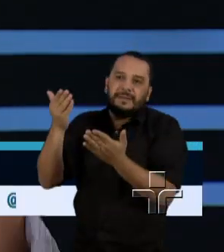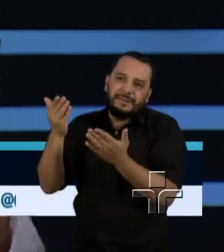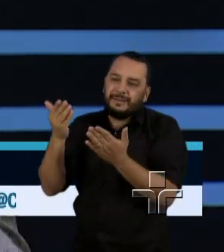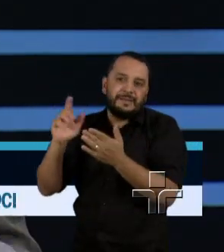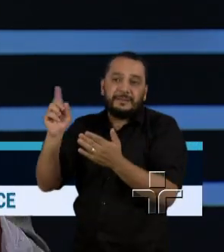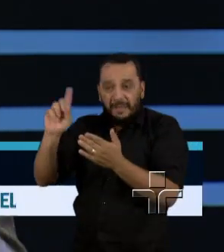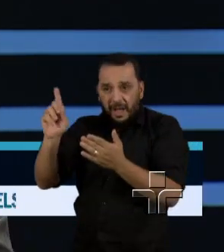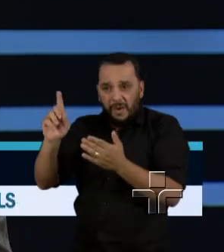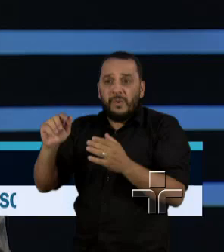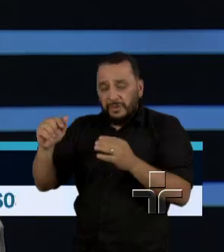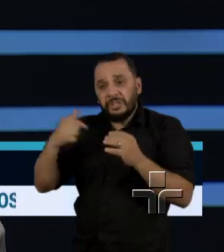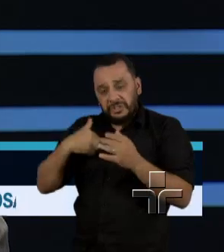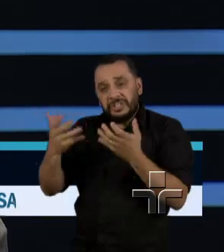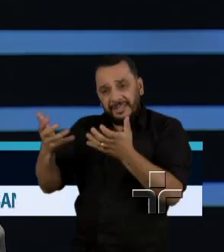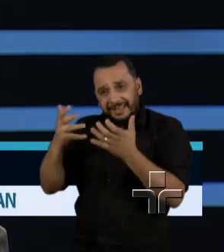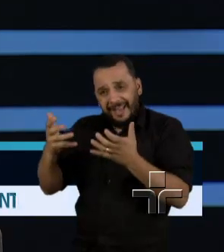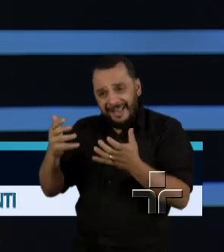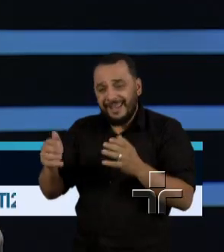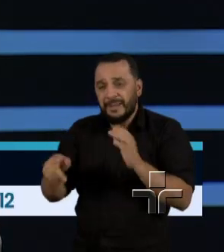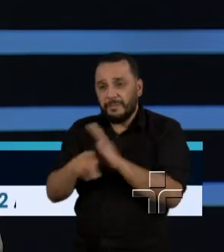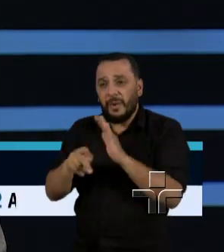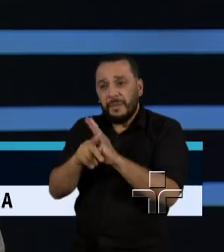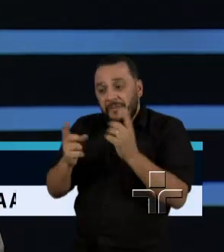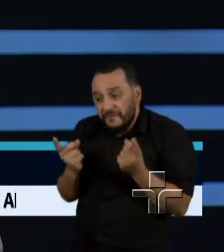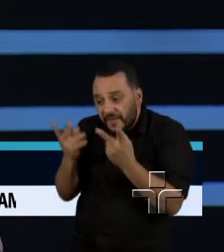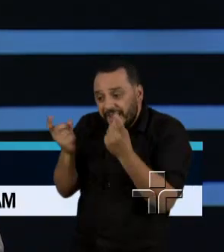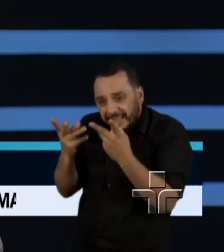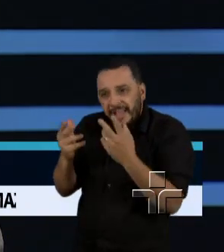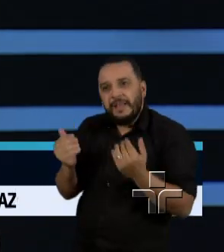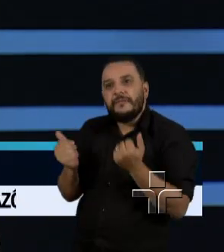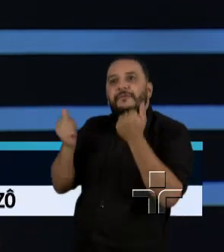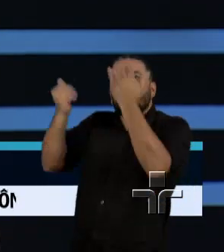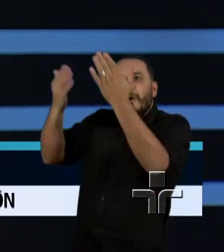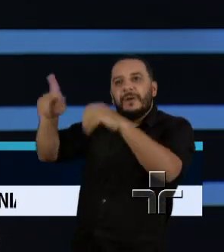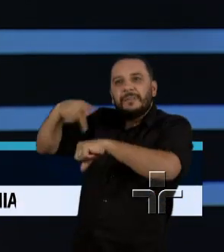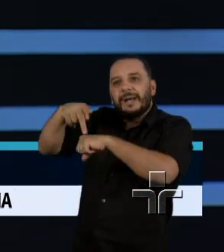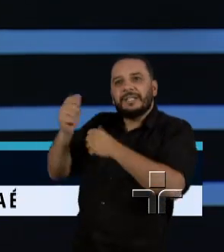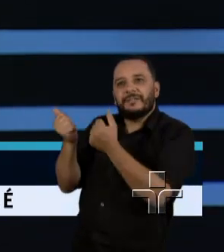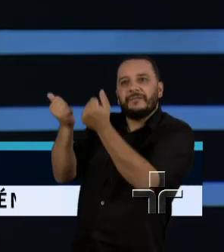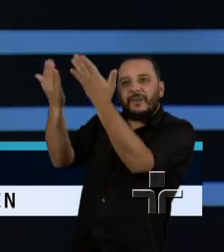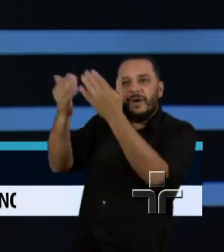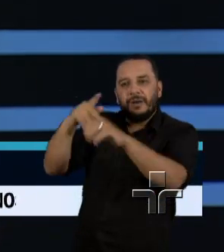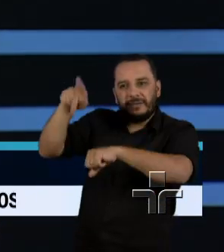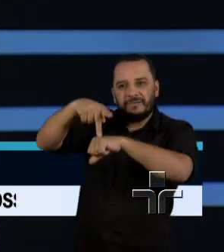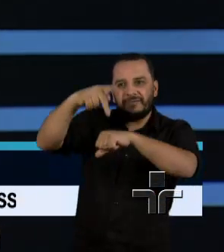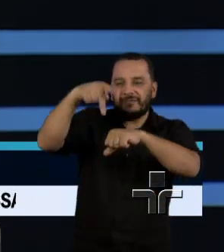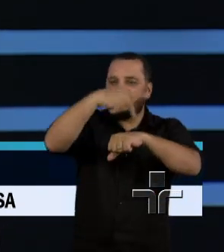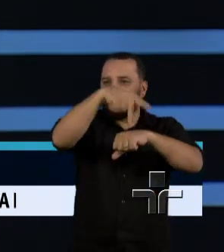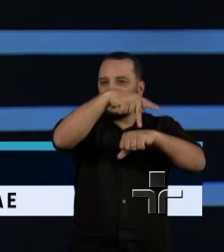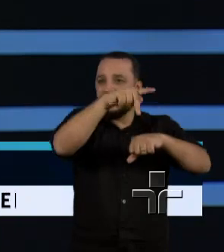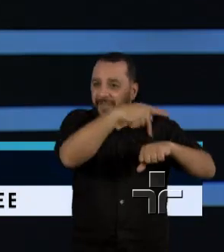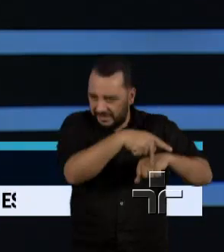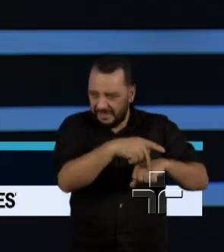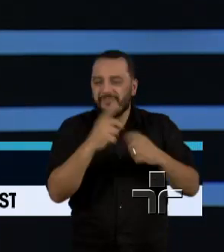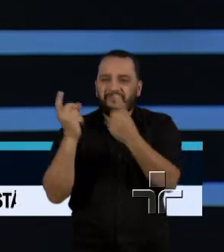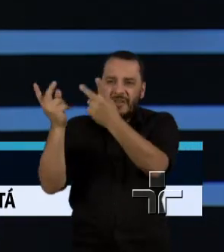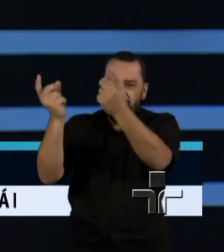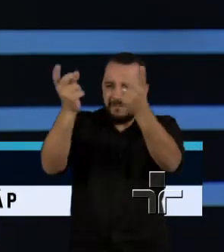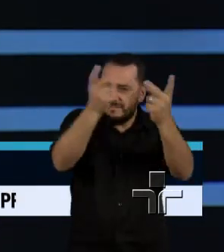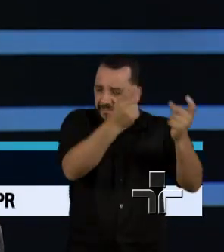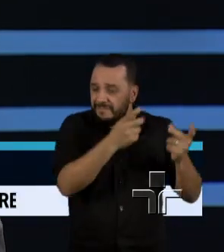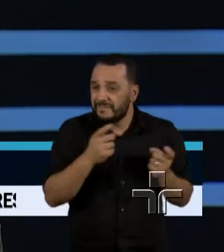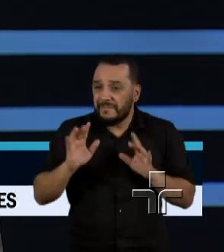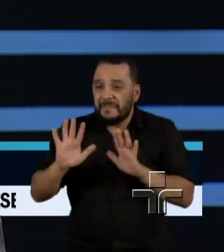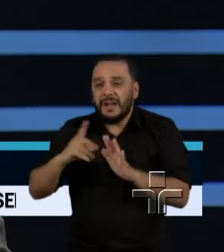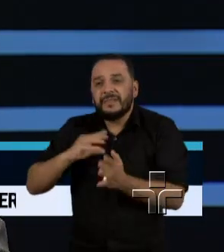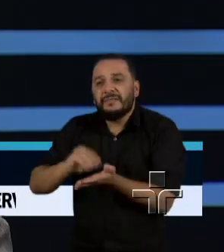gente quer aumentar o valor agregado e a biodiversidade é extremamente importante para isso. O Carlos Nobre falou sobre isso. E não há uma política